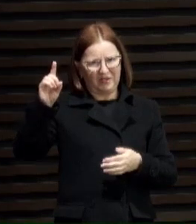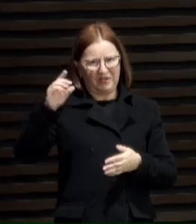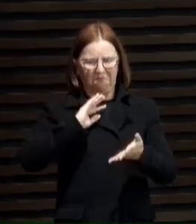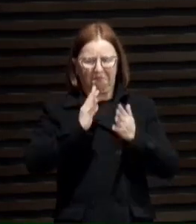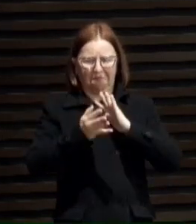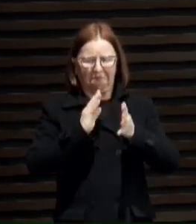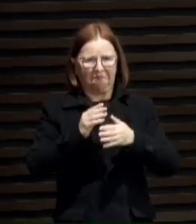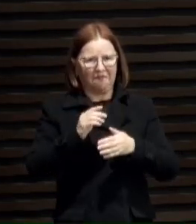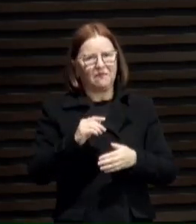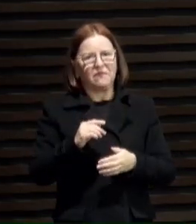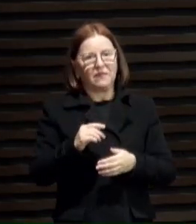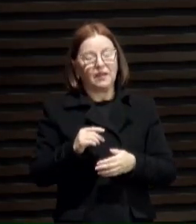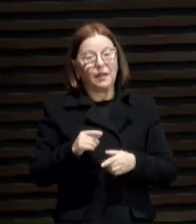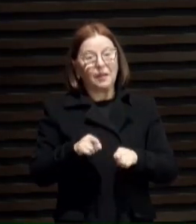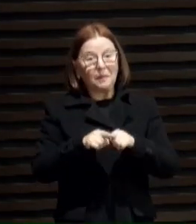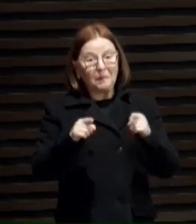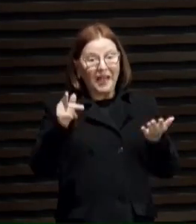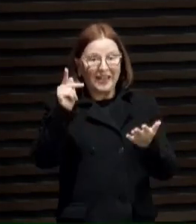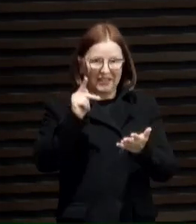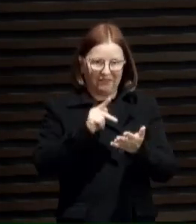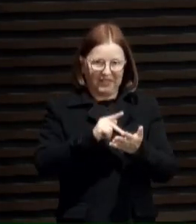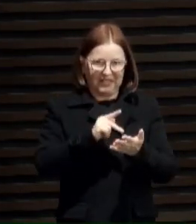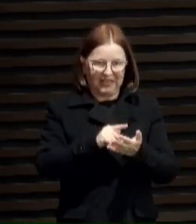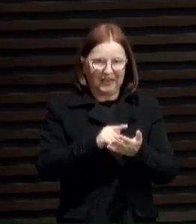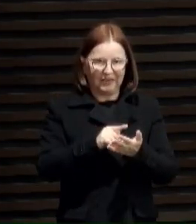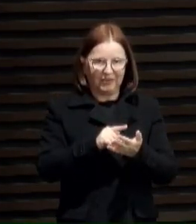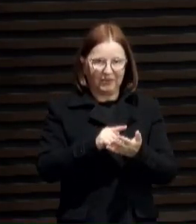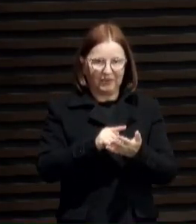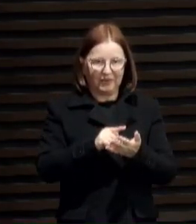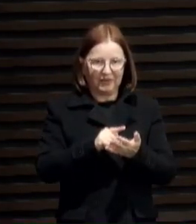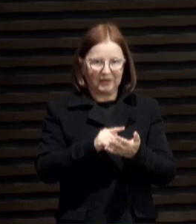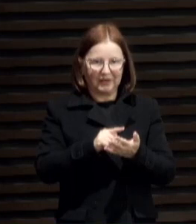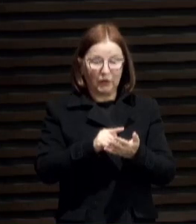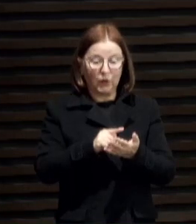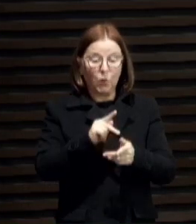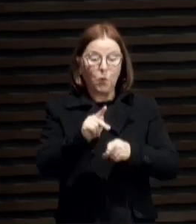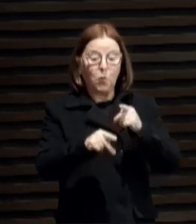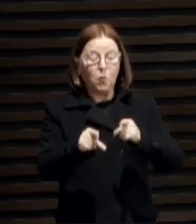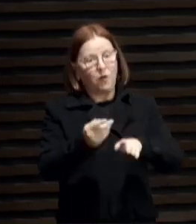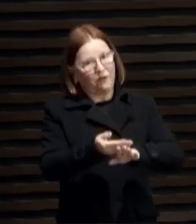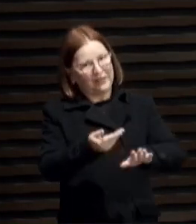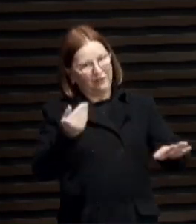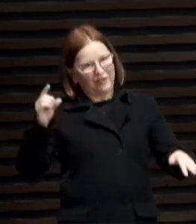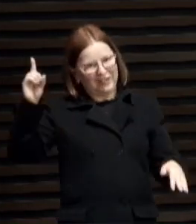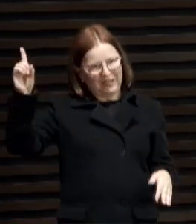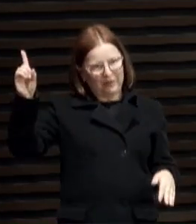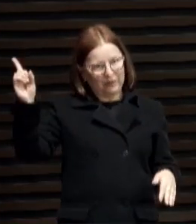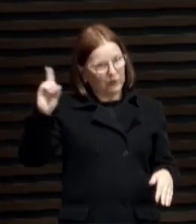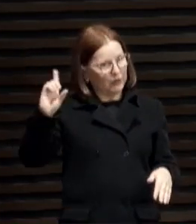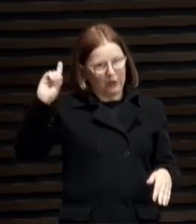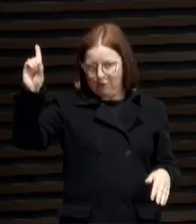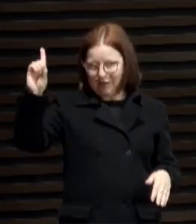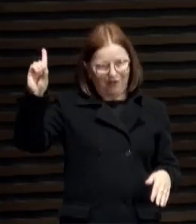contra Deus, mas na verdade, quem se afastou de Deus foi o povo. Não foi Deus que